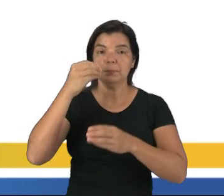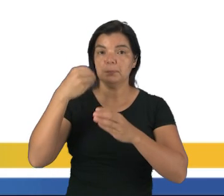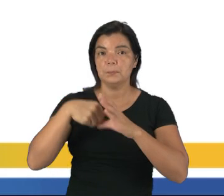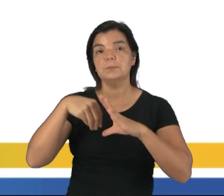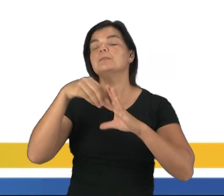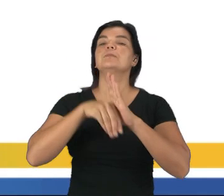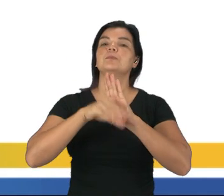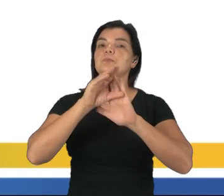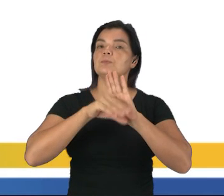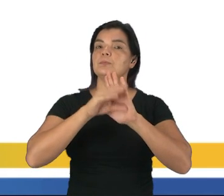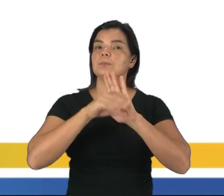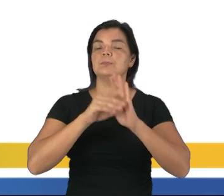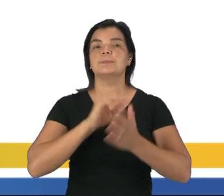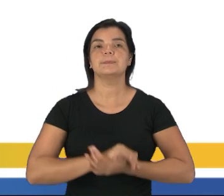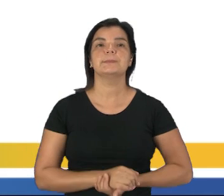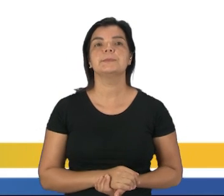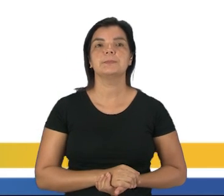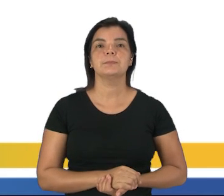desse conteúdo.